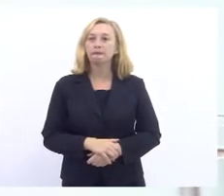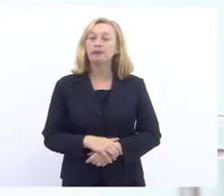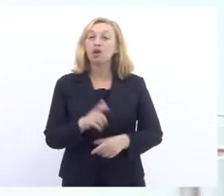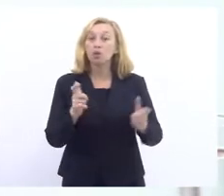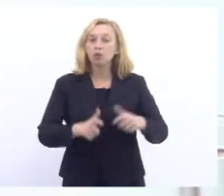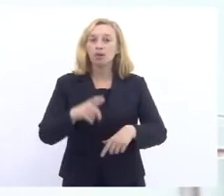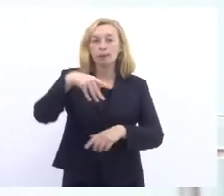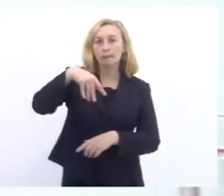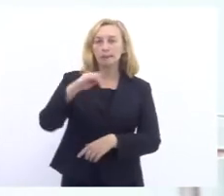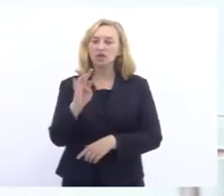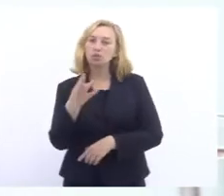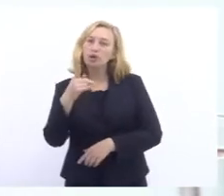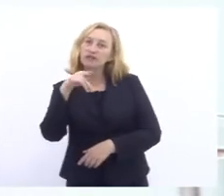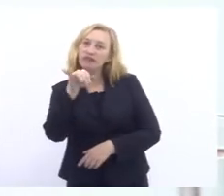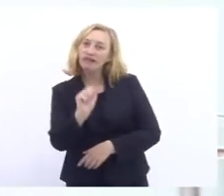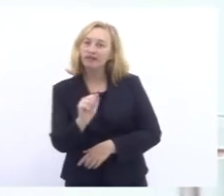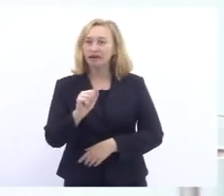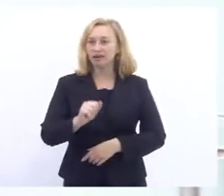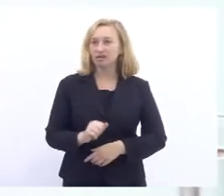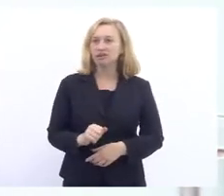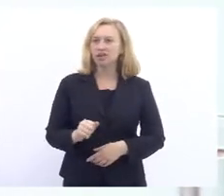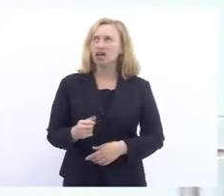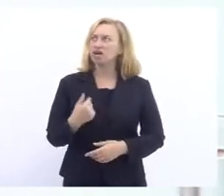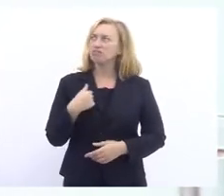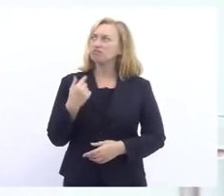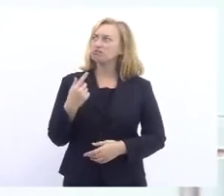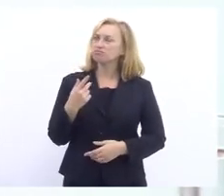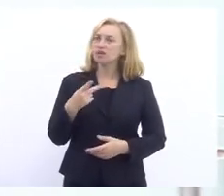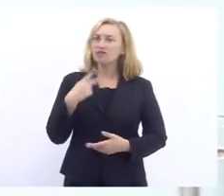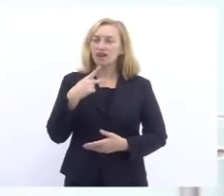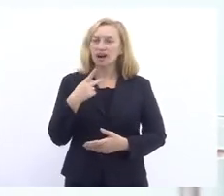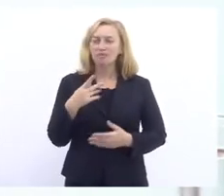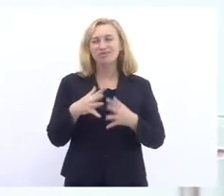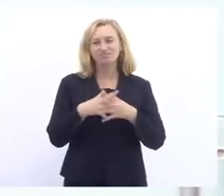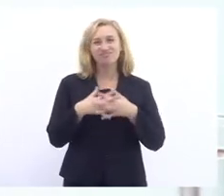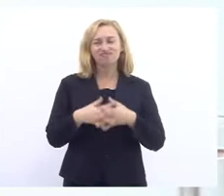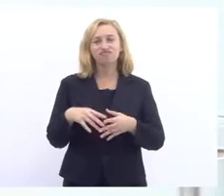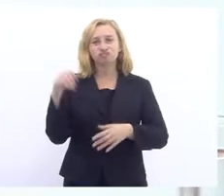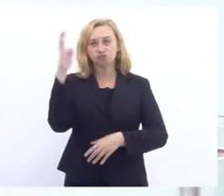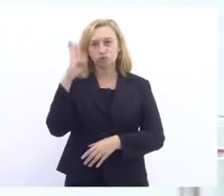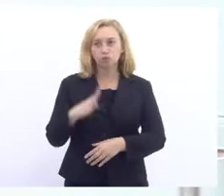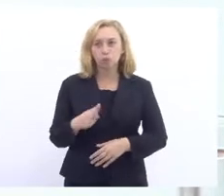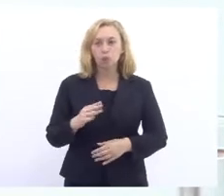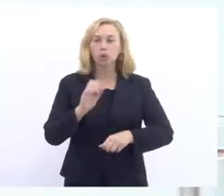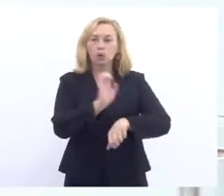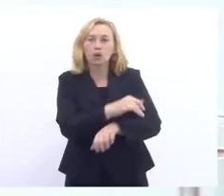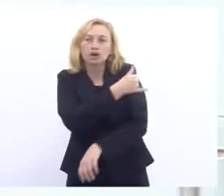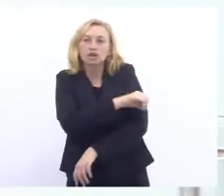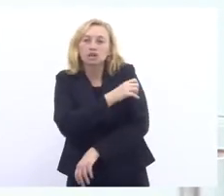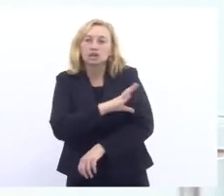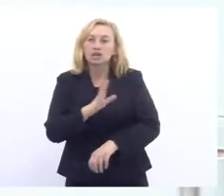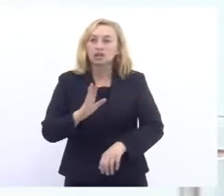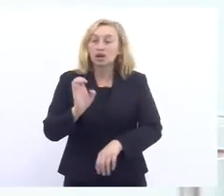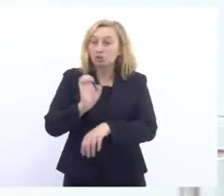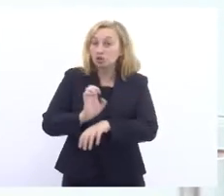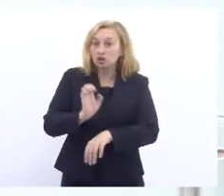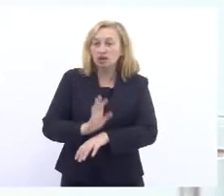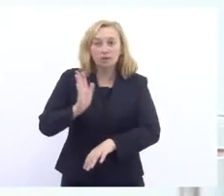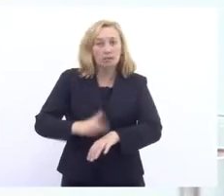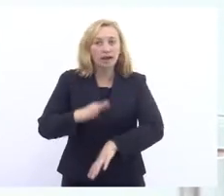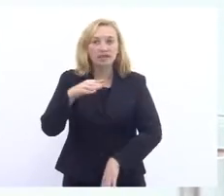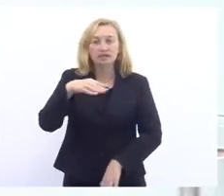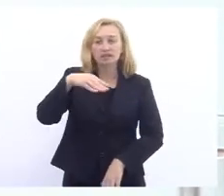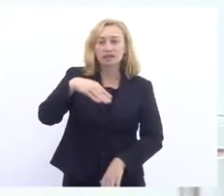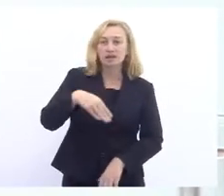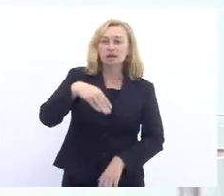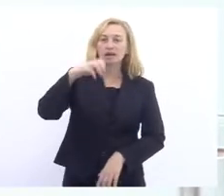metropolitana eu não tenho receio de afirmar mais complexa do Brasil né o estado do Rio de Janeiro estado mais metropolização no